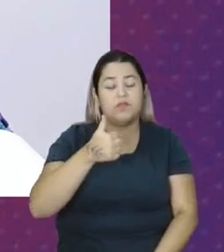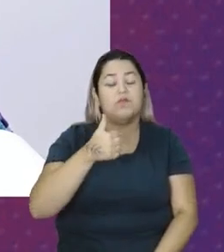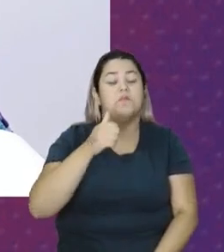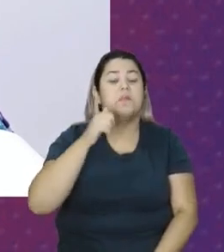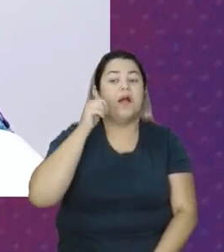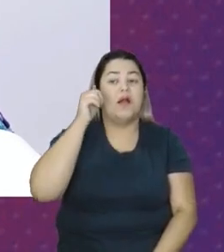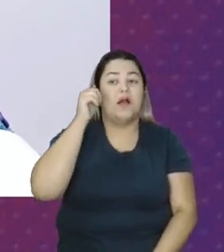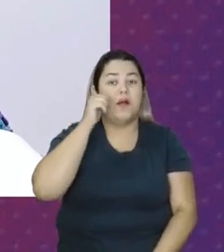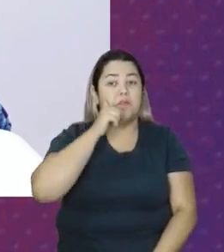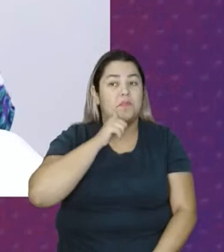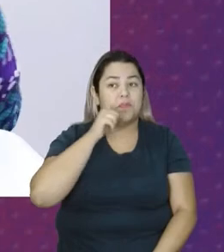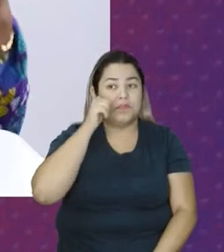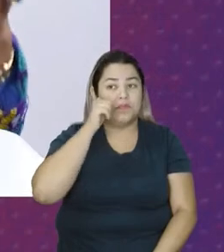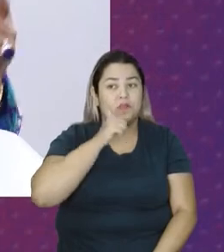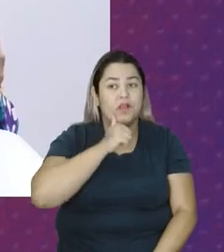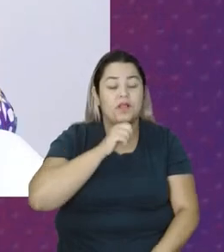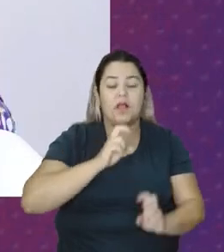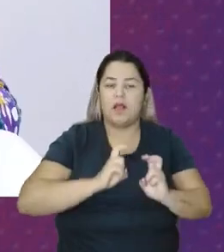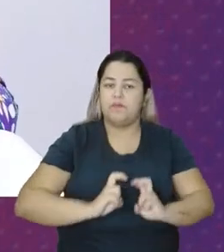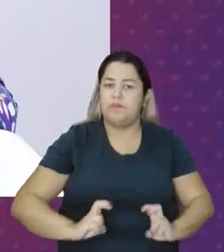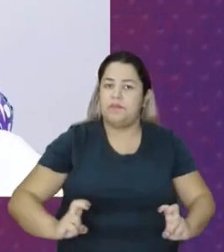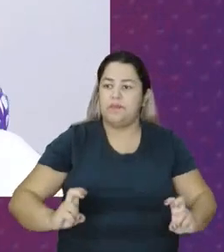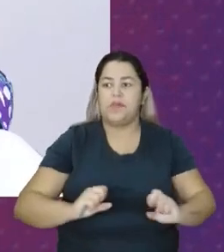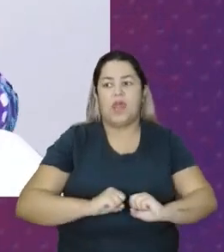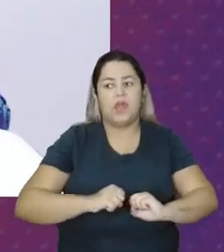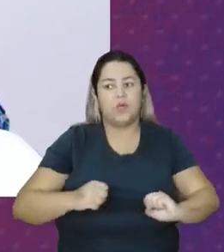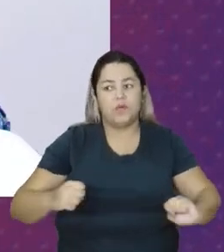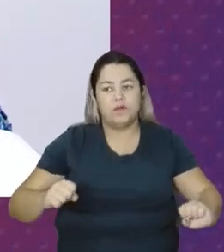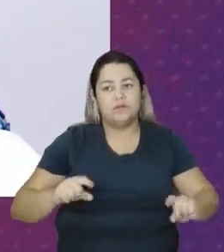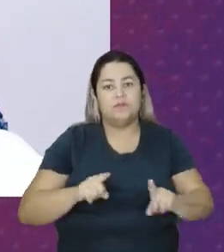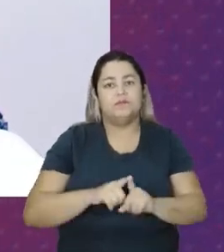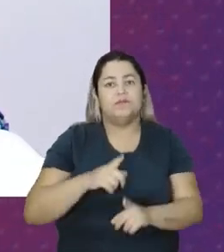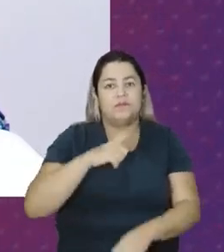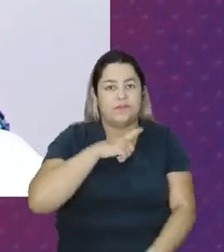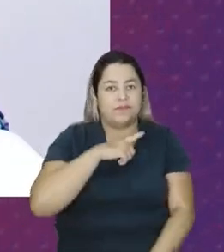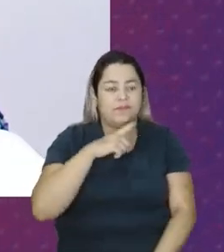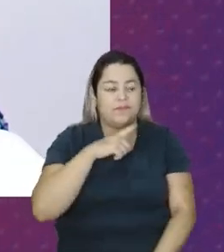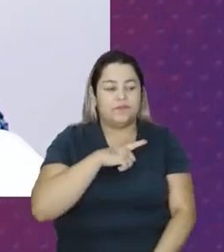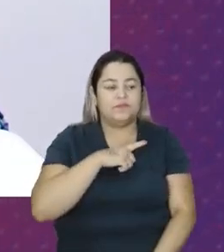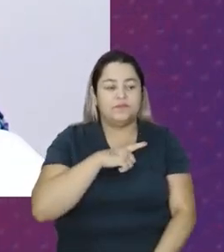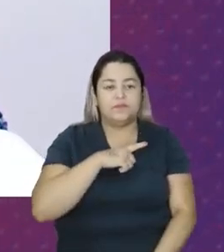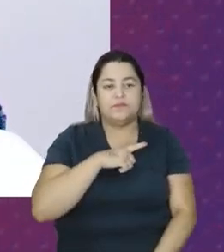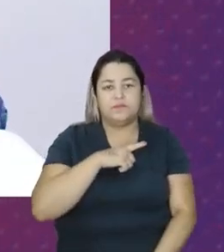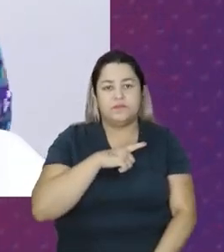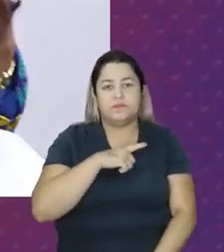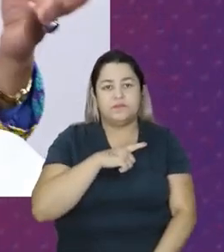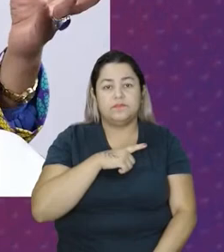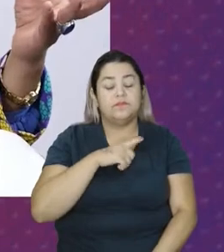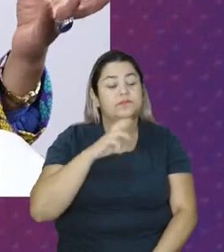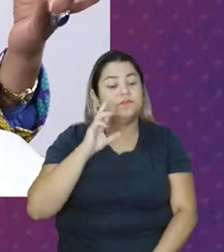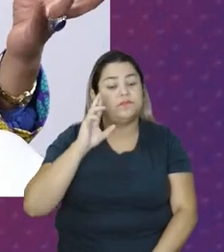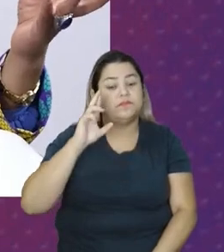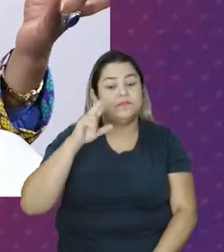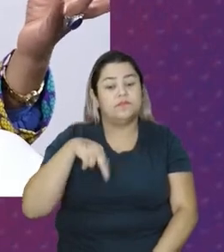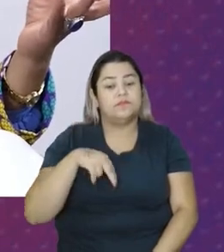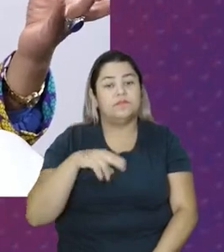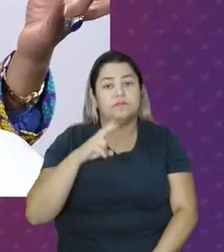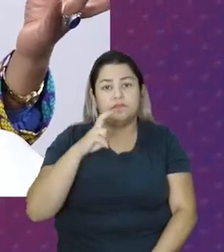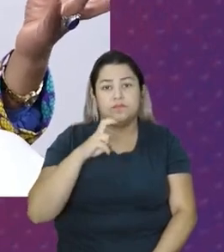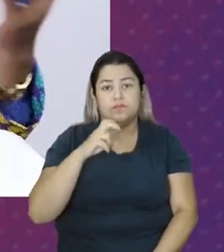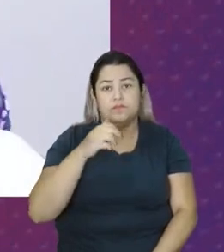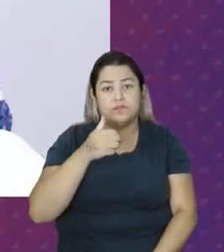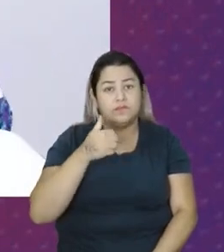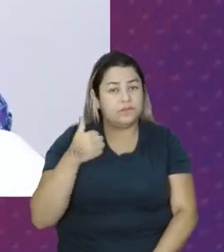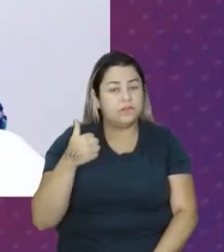né? É a maior bancada que tem, né? E isso não reflete, nós somos